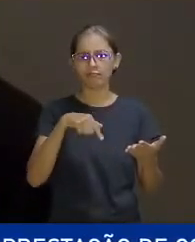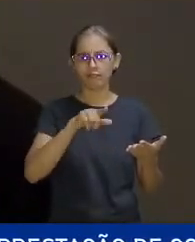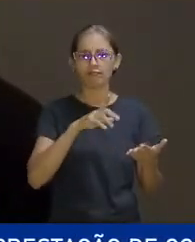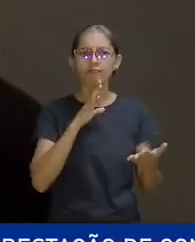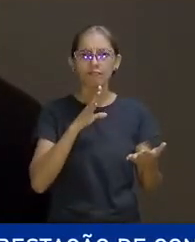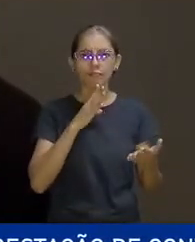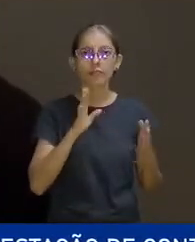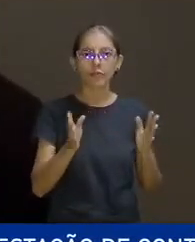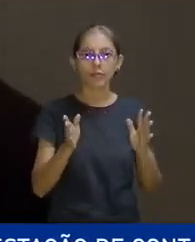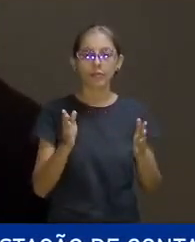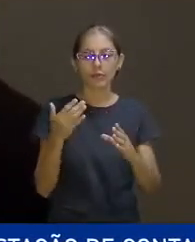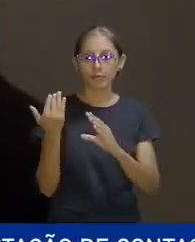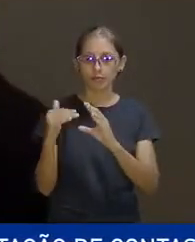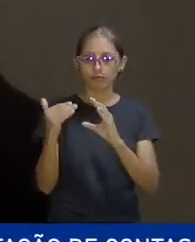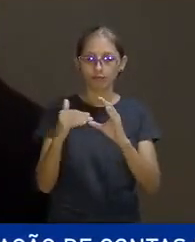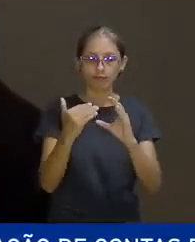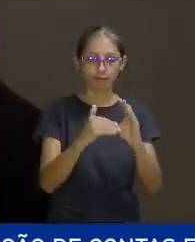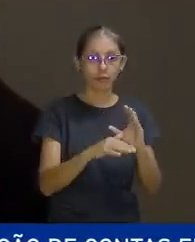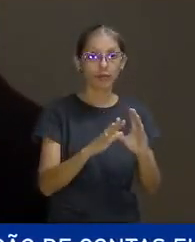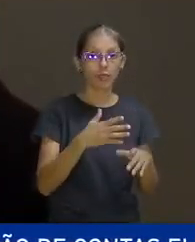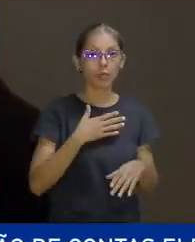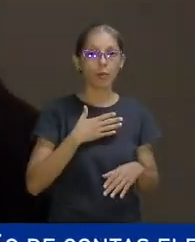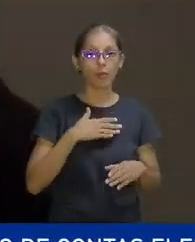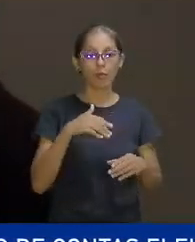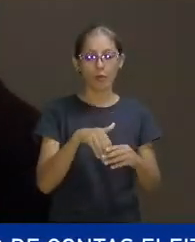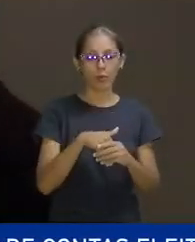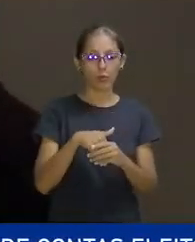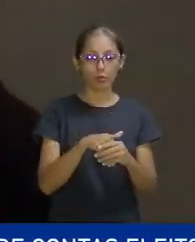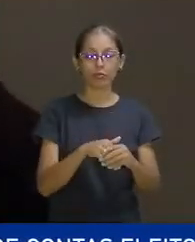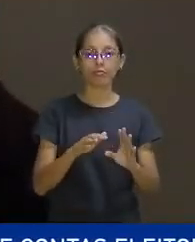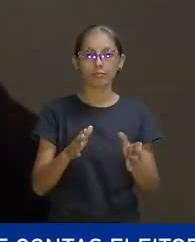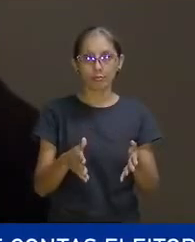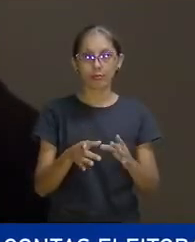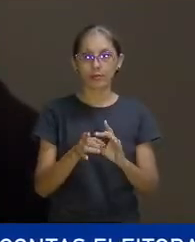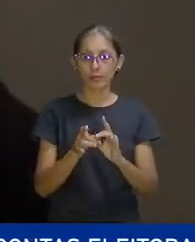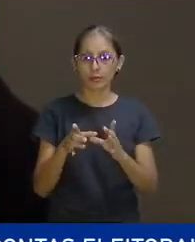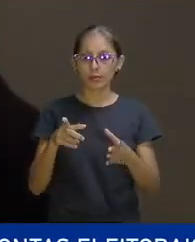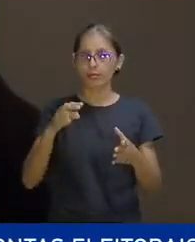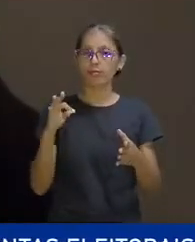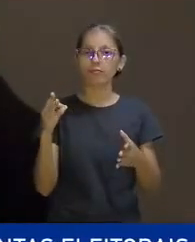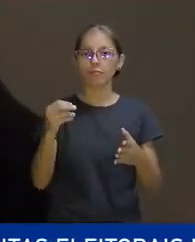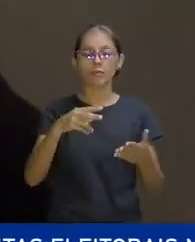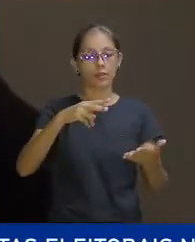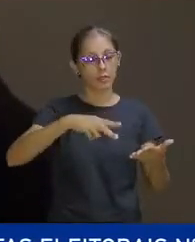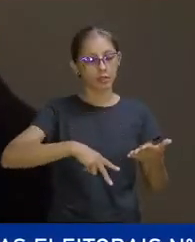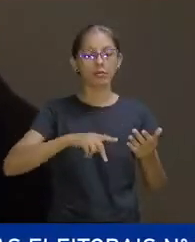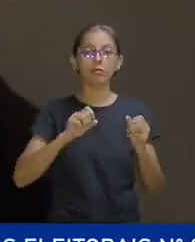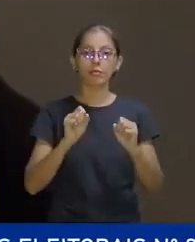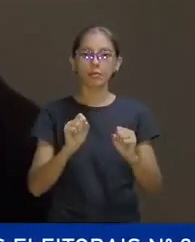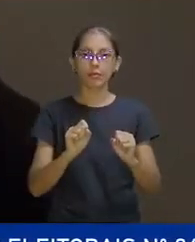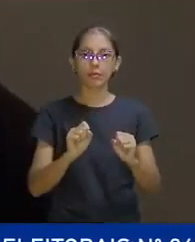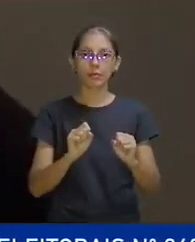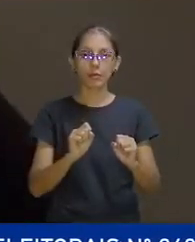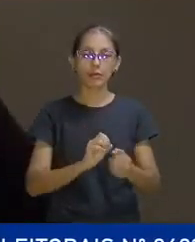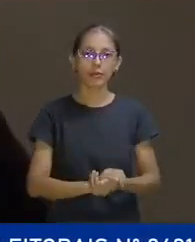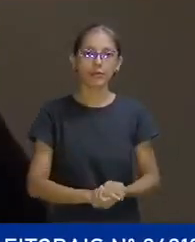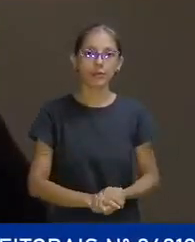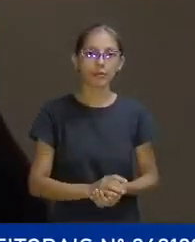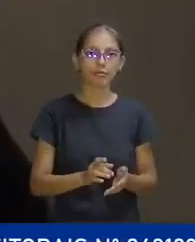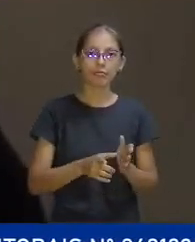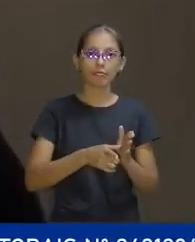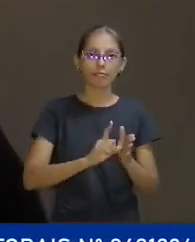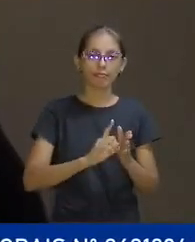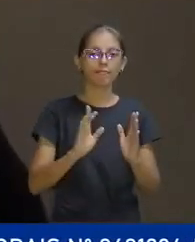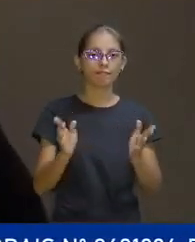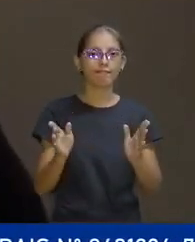ele já se encontra à disposição no voto para conhecimento e leitura. Então, eu repiso que o